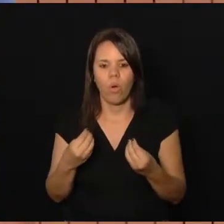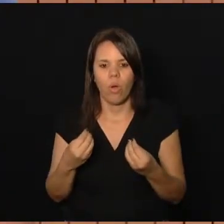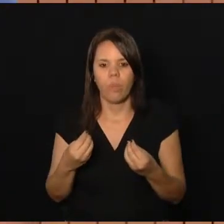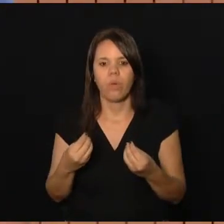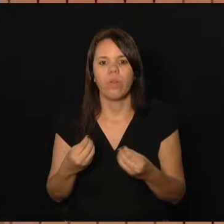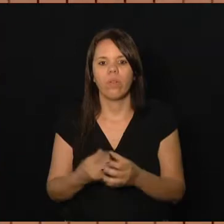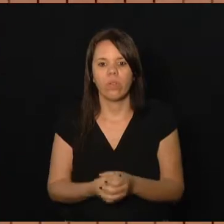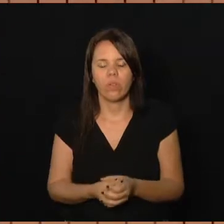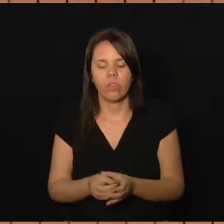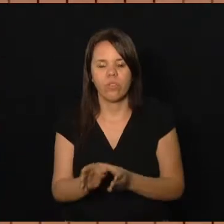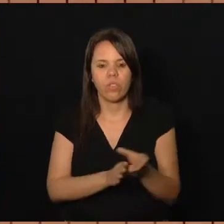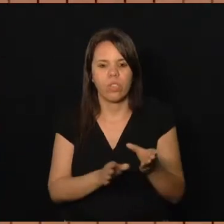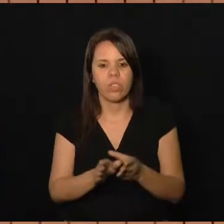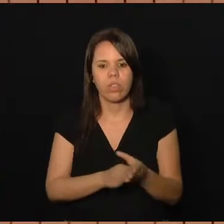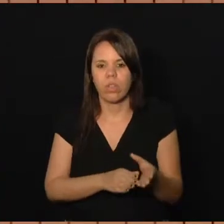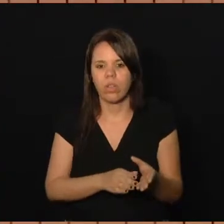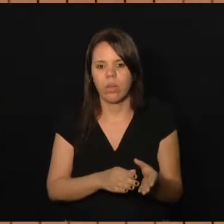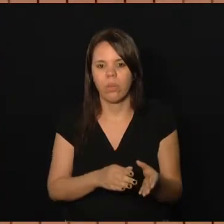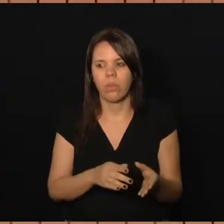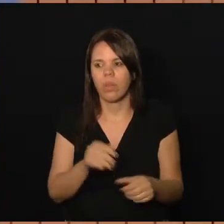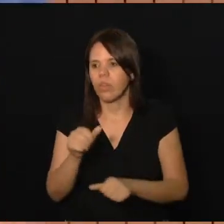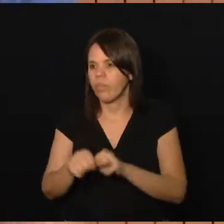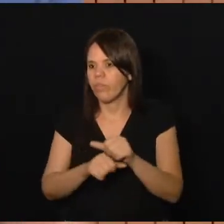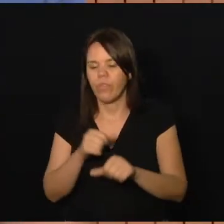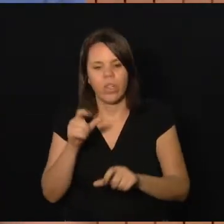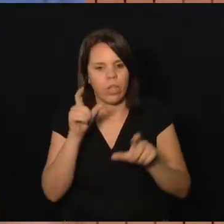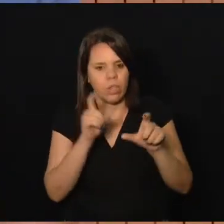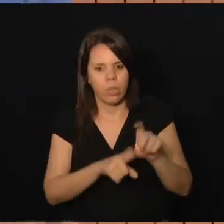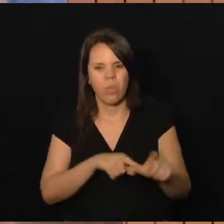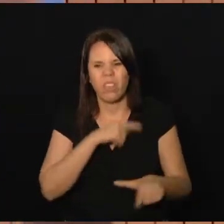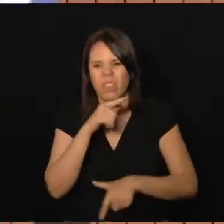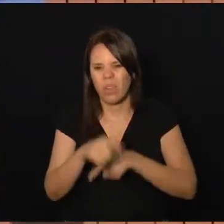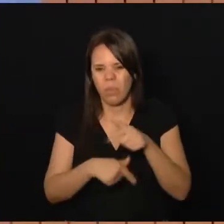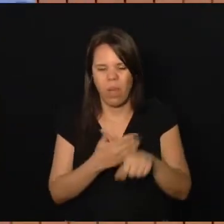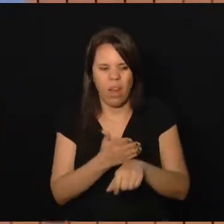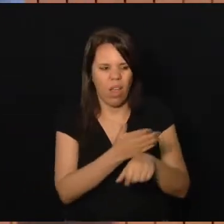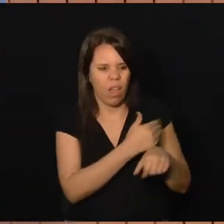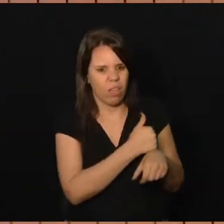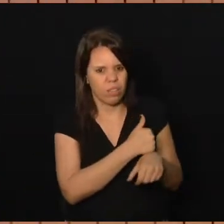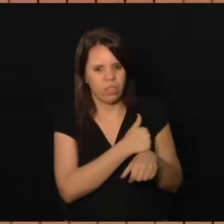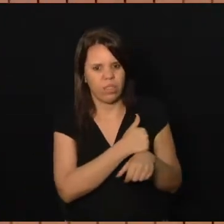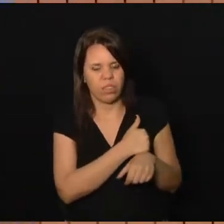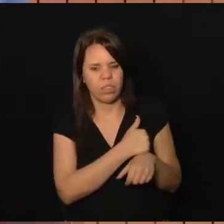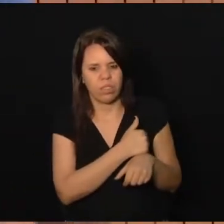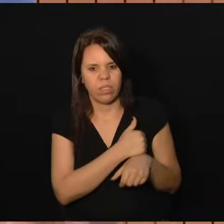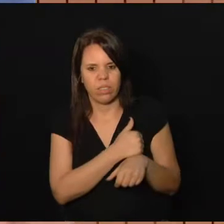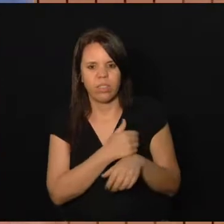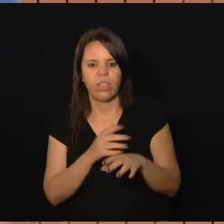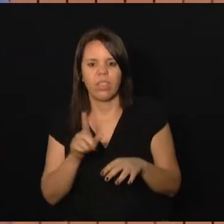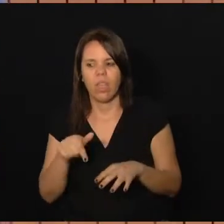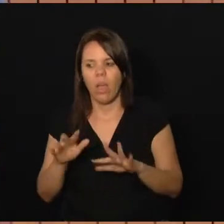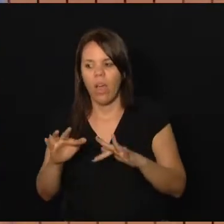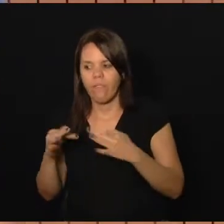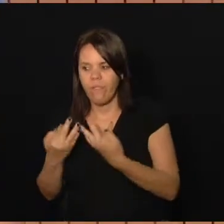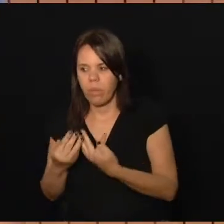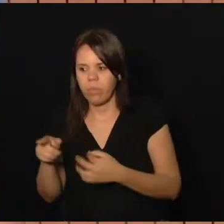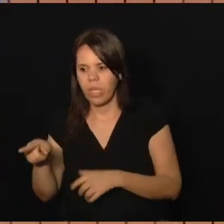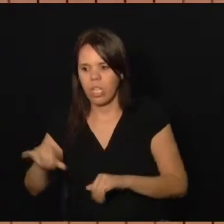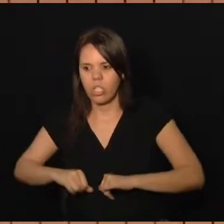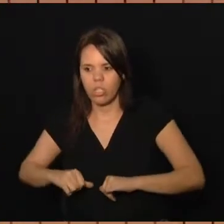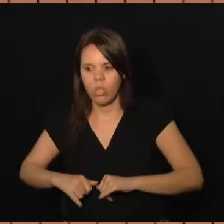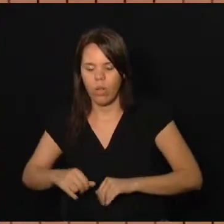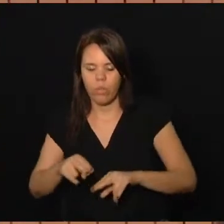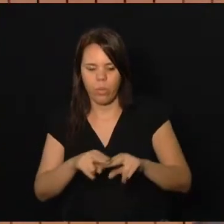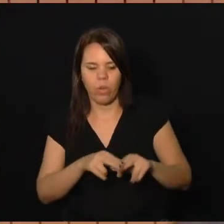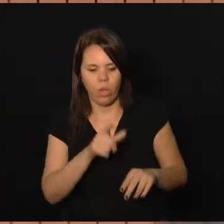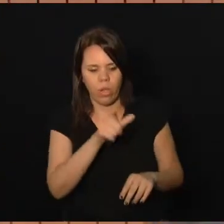direcionar antes que isso se torne uma codependência? Né, seria um trabalho antes, apesar de estar falando da codependência, como que tem esse olhar para não